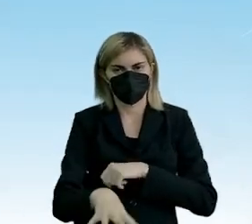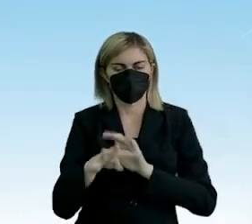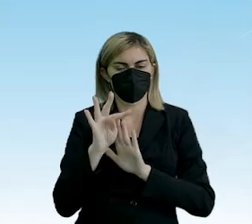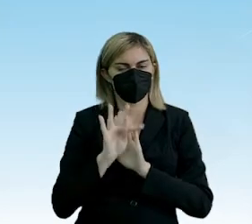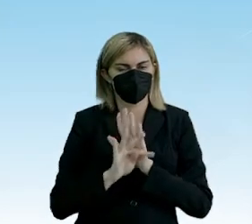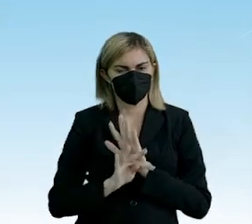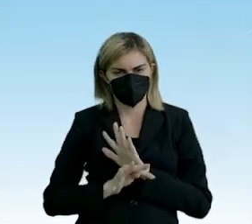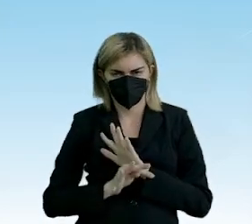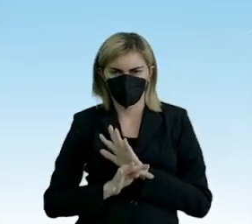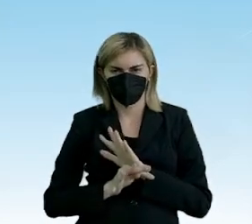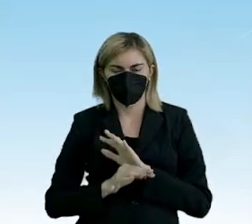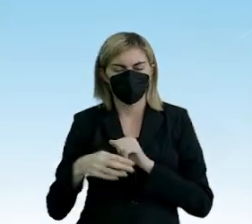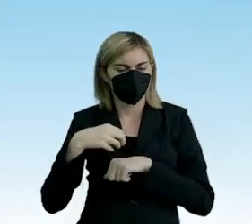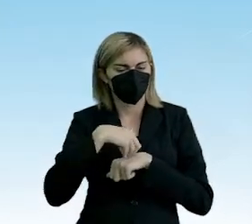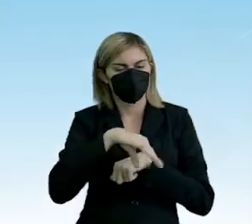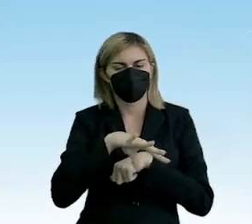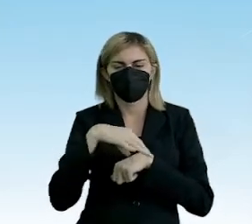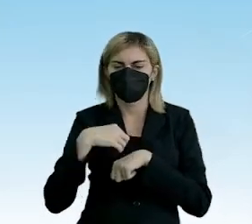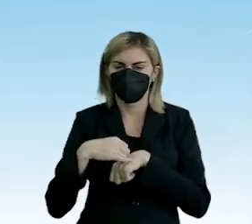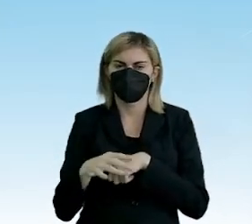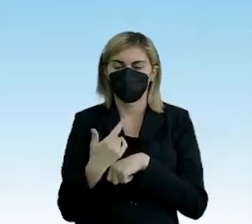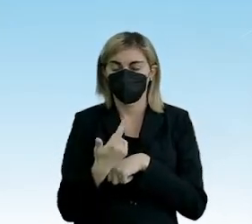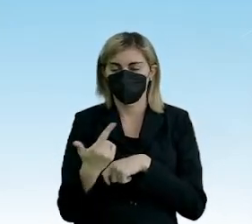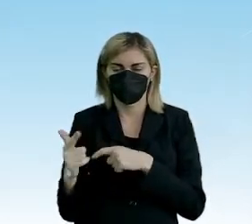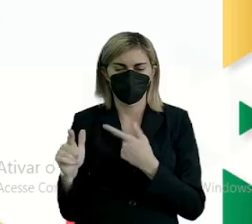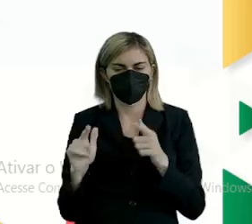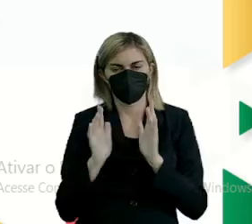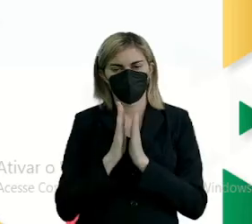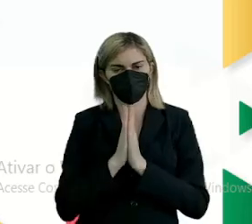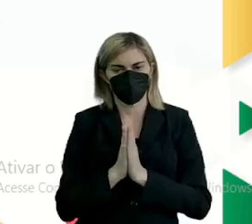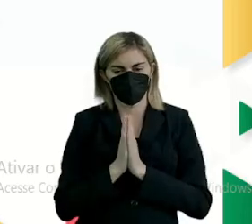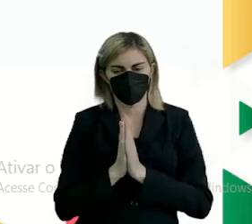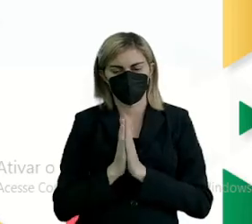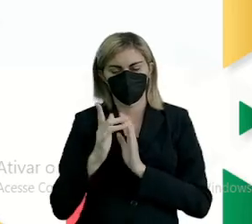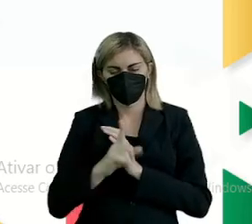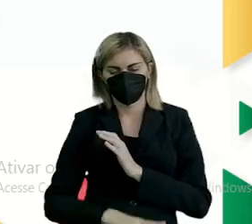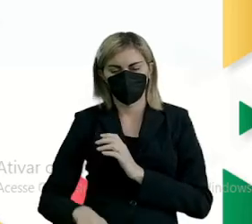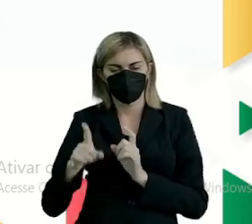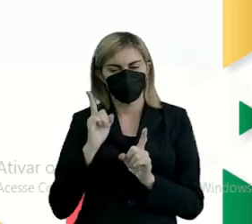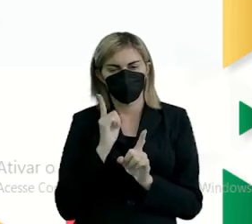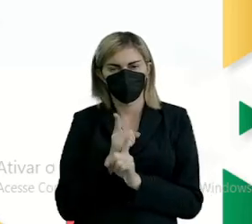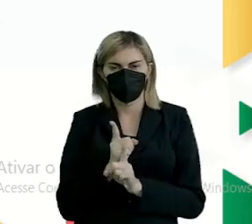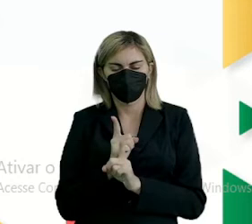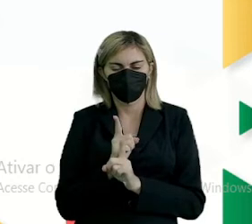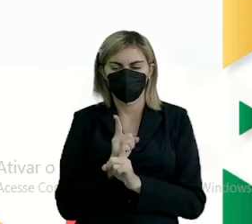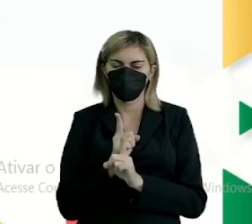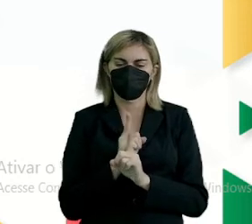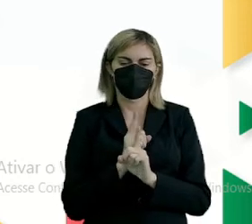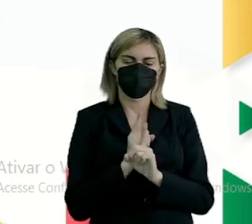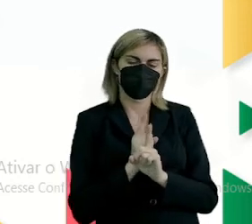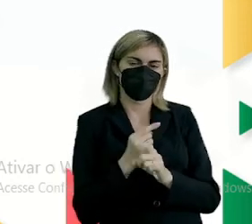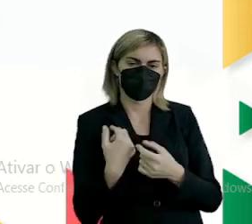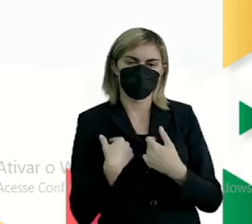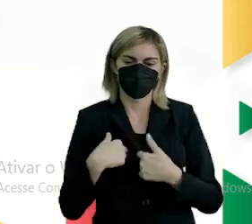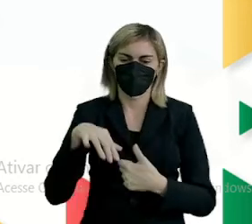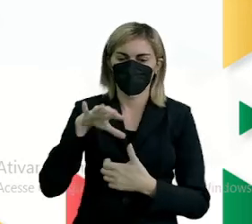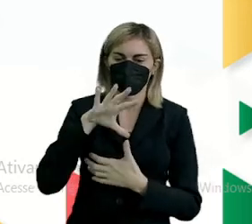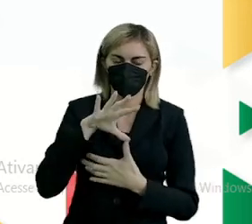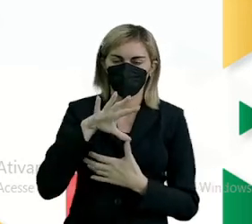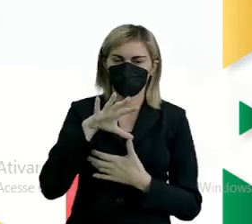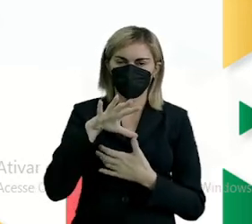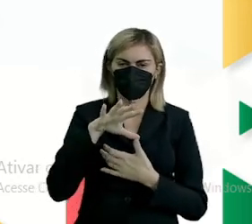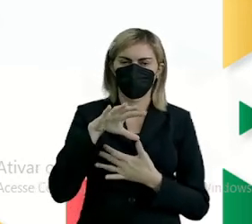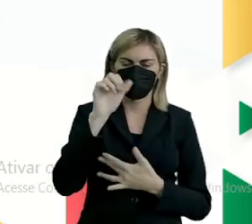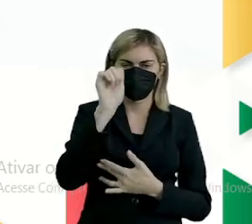texto, aquilo que se transmite. Uma outra, por favor, nós encontramos, olha aí, a questão do mapa da América do